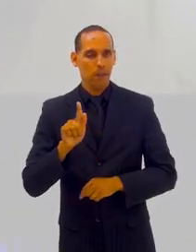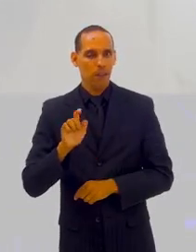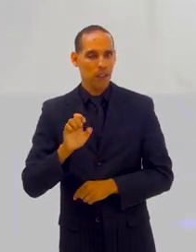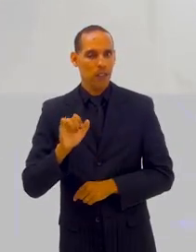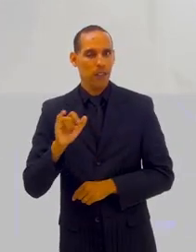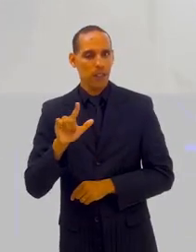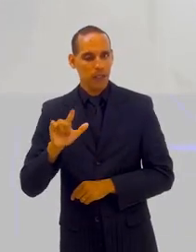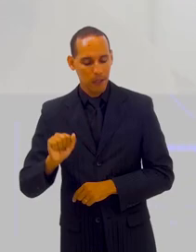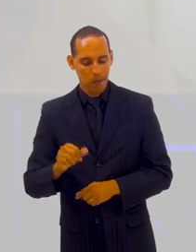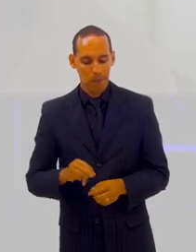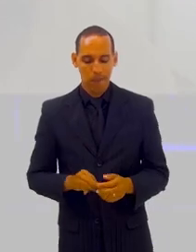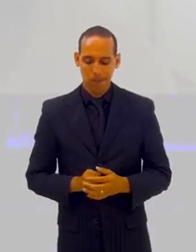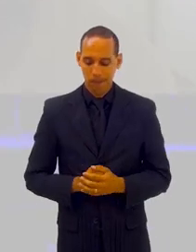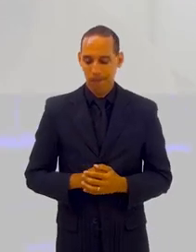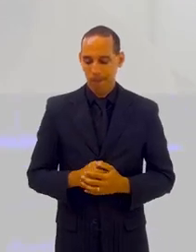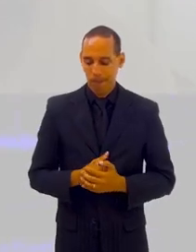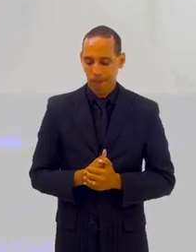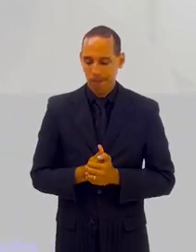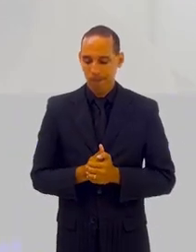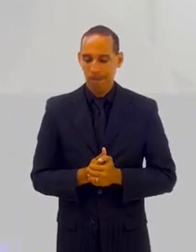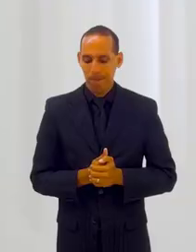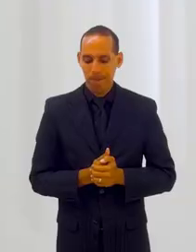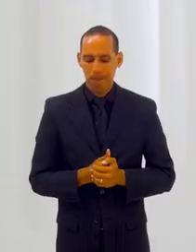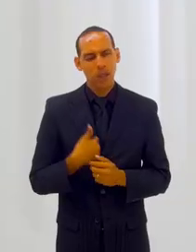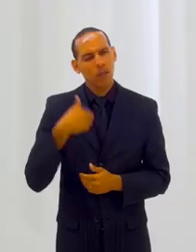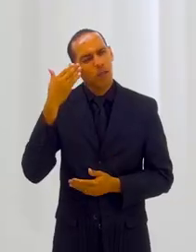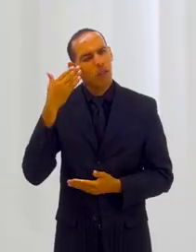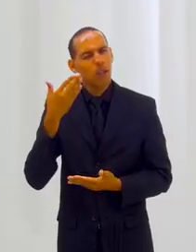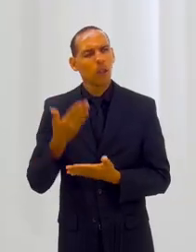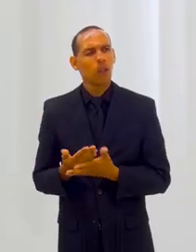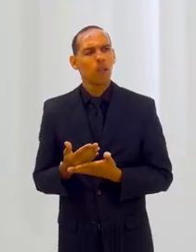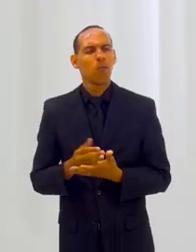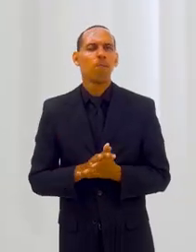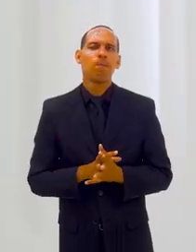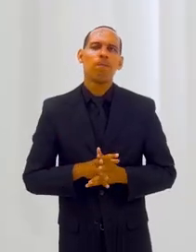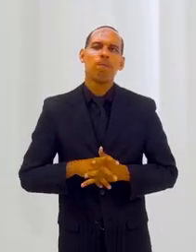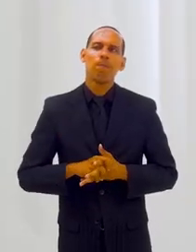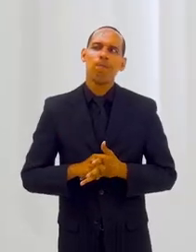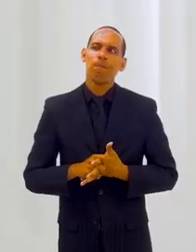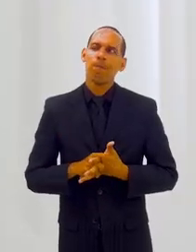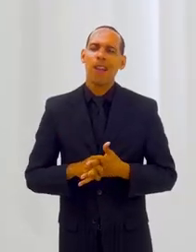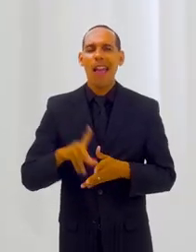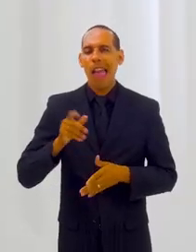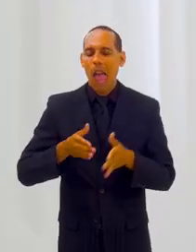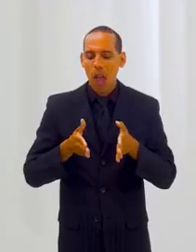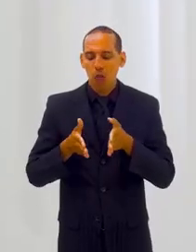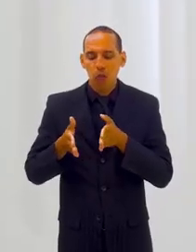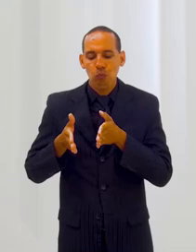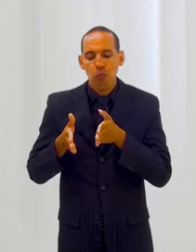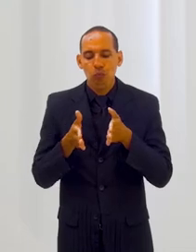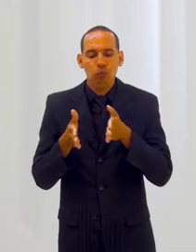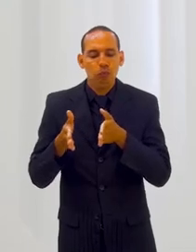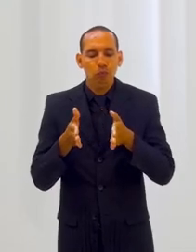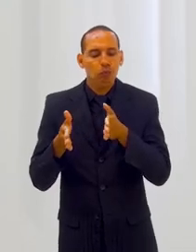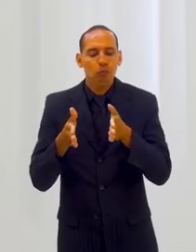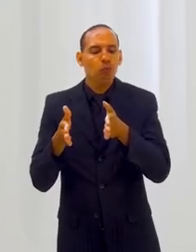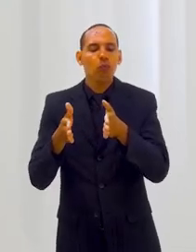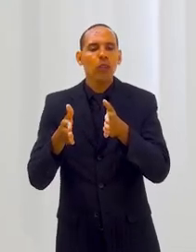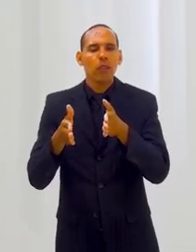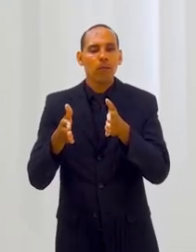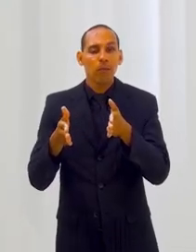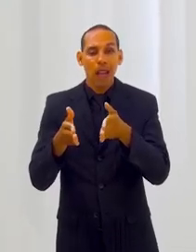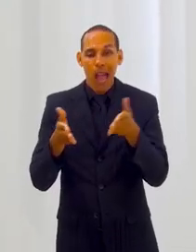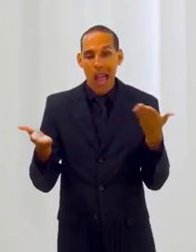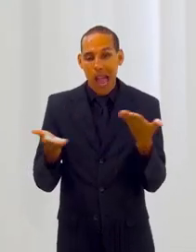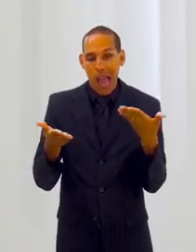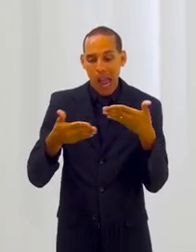eu creio que seja um caminho que seja percorrido daqui